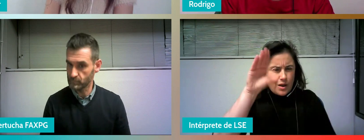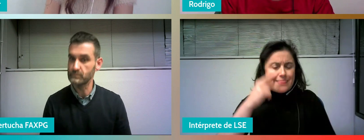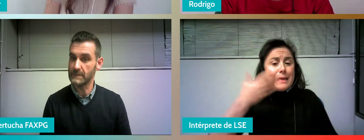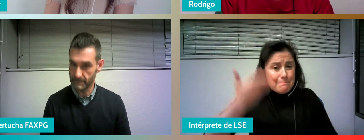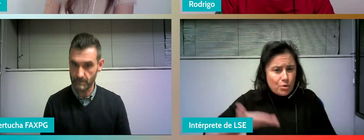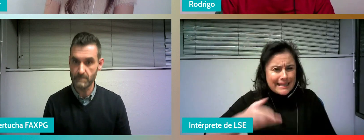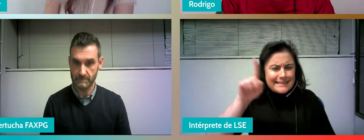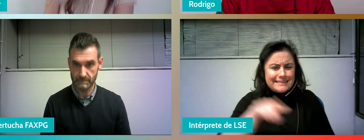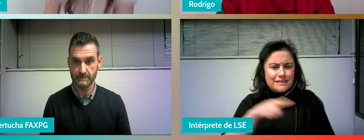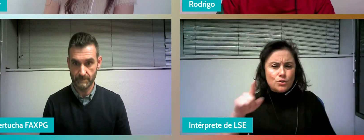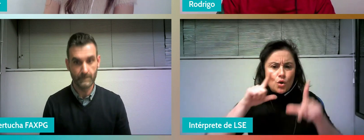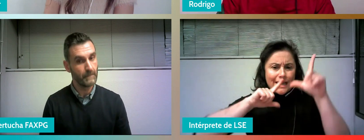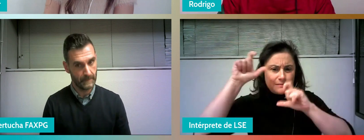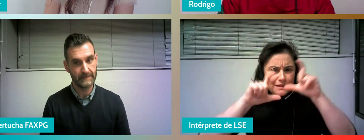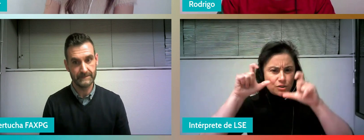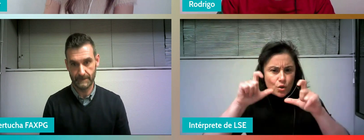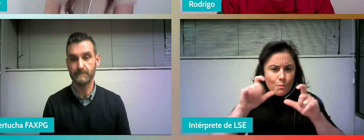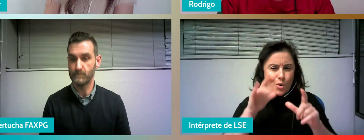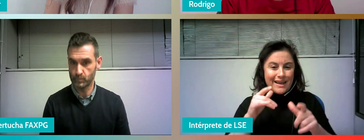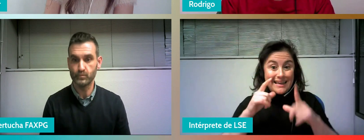ver?